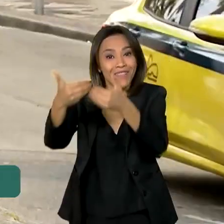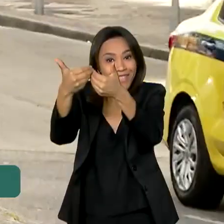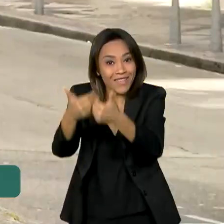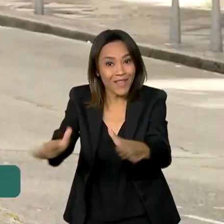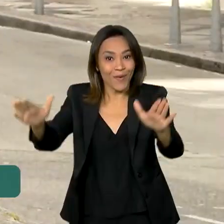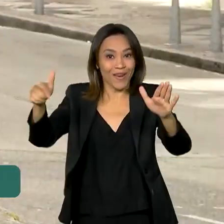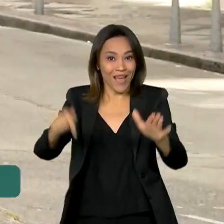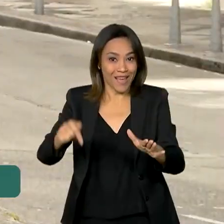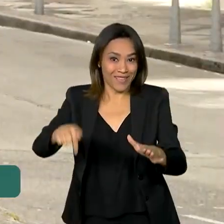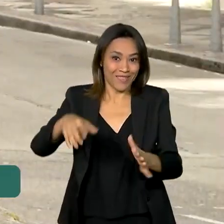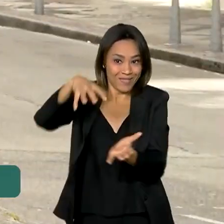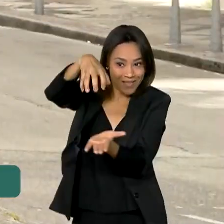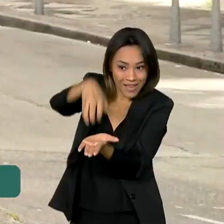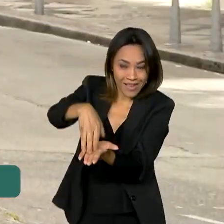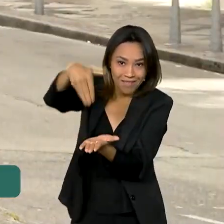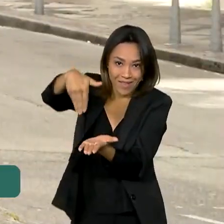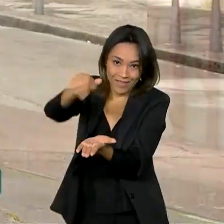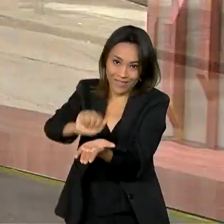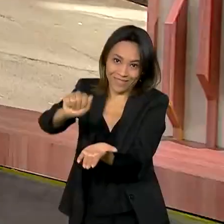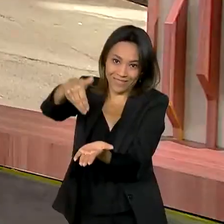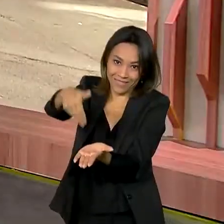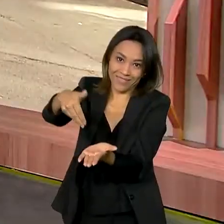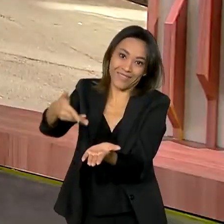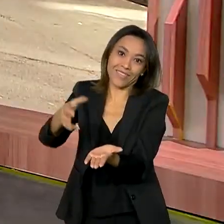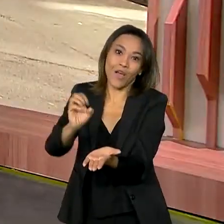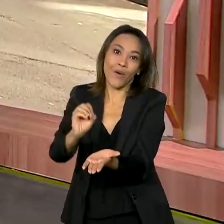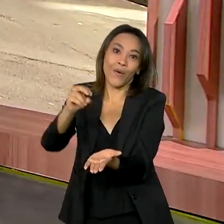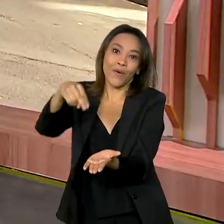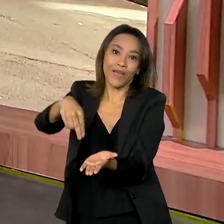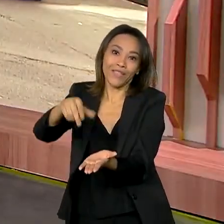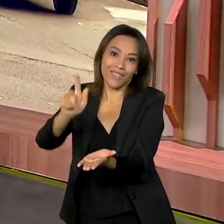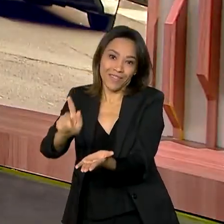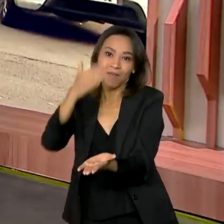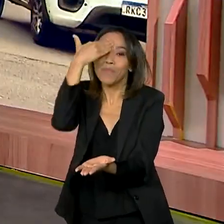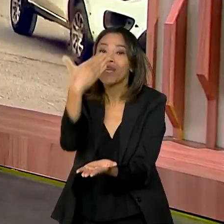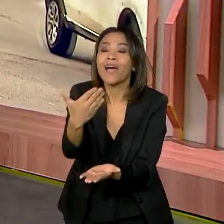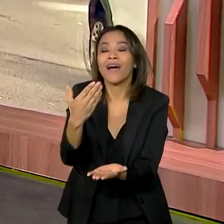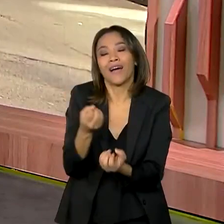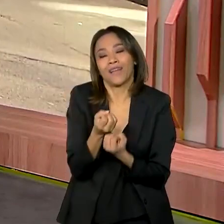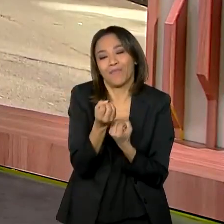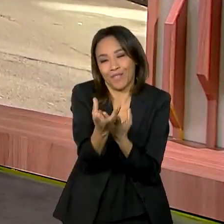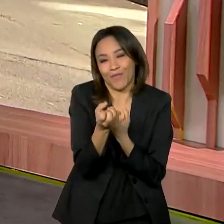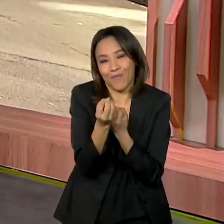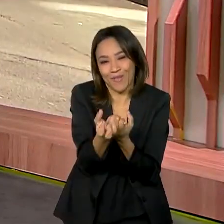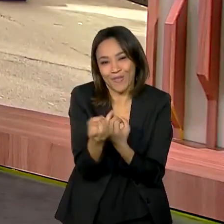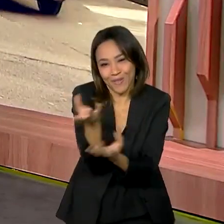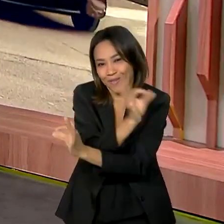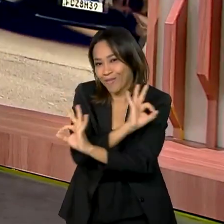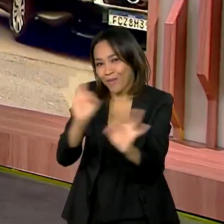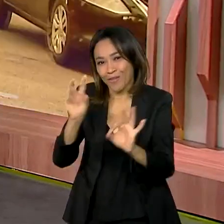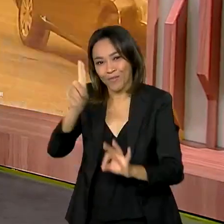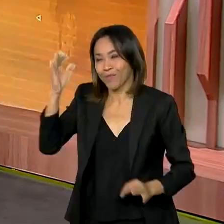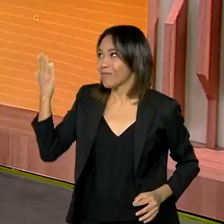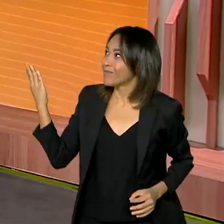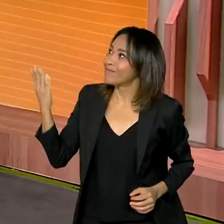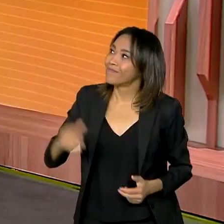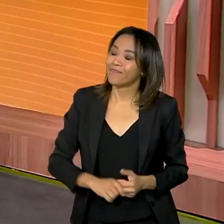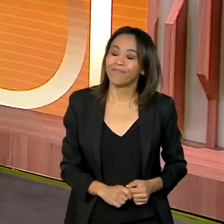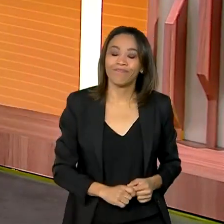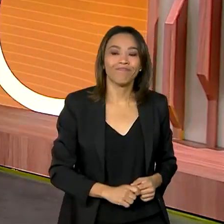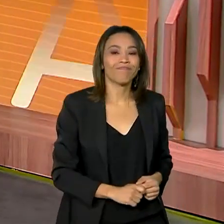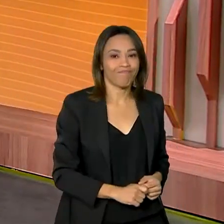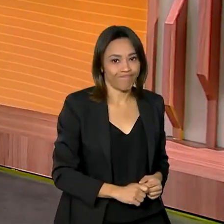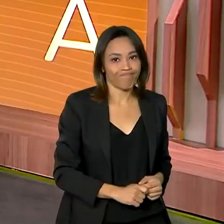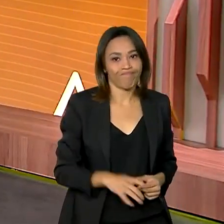ONG Ação da Cidadania. Eu volto com você, Roberto. Muito bom, Cláudia. Obrigado pelas informações. Um excelente dia para você. Bom,